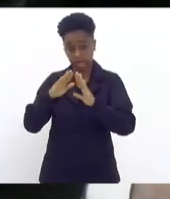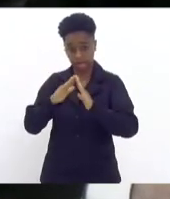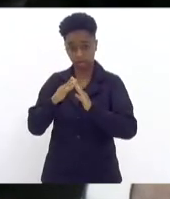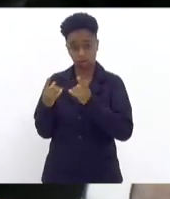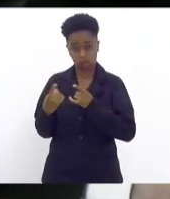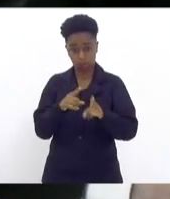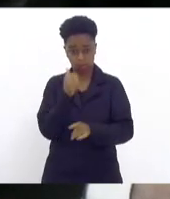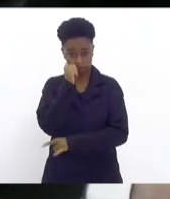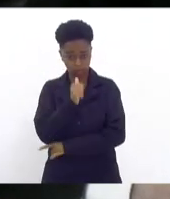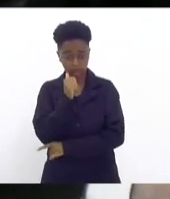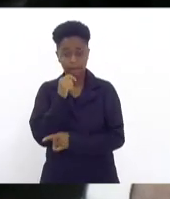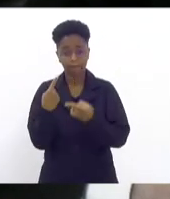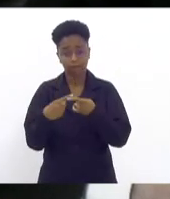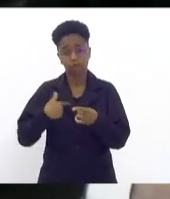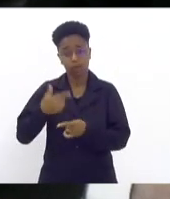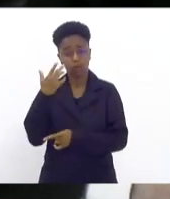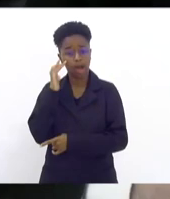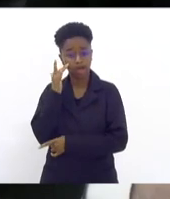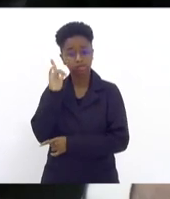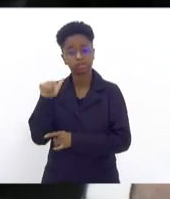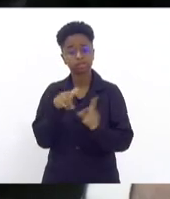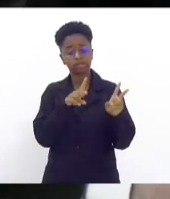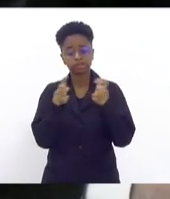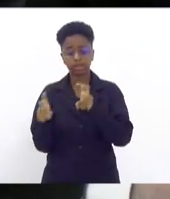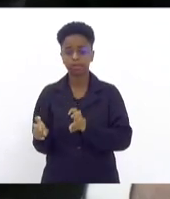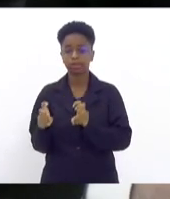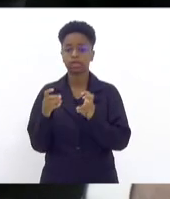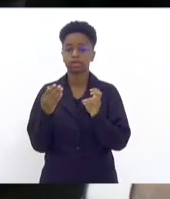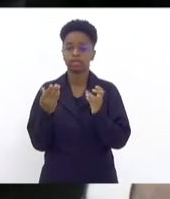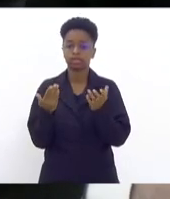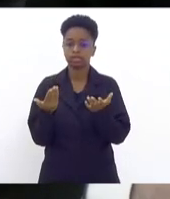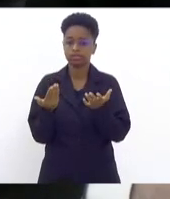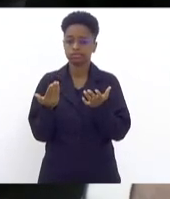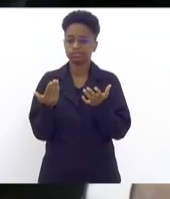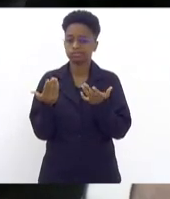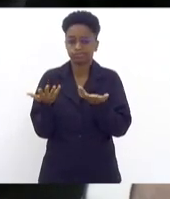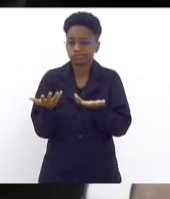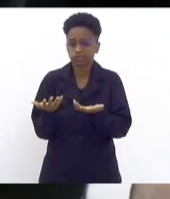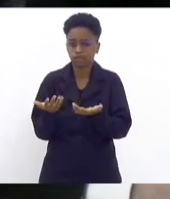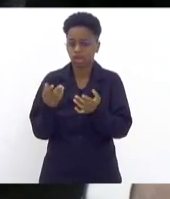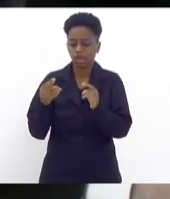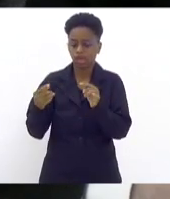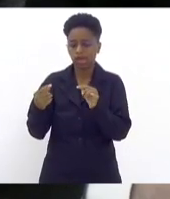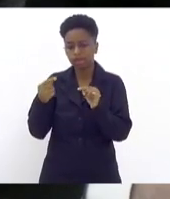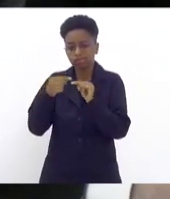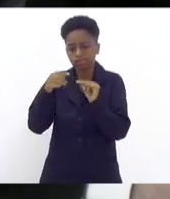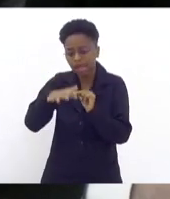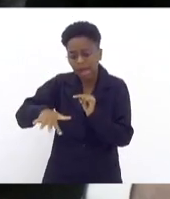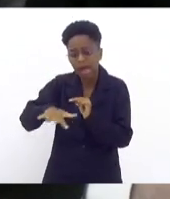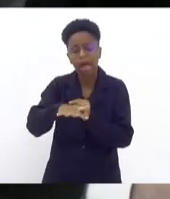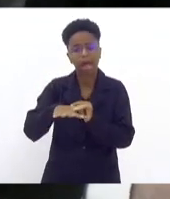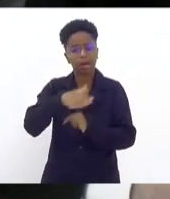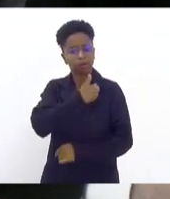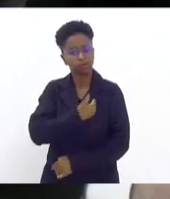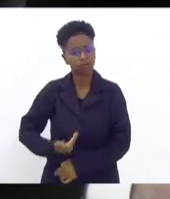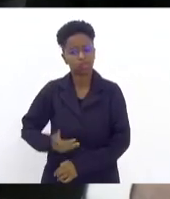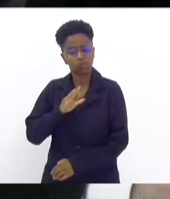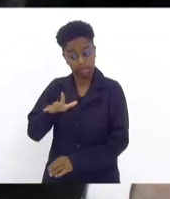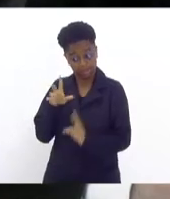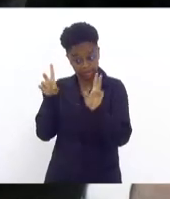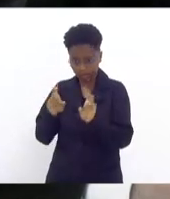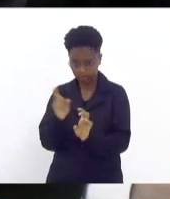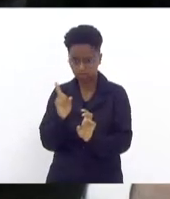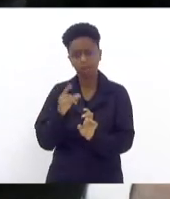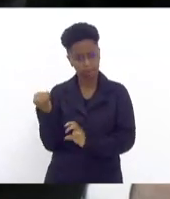acho uma questão diminuta para função de um órgão do governo, não em relação ao tema, que tem